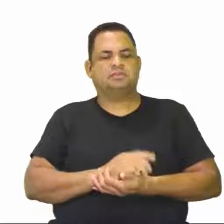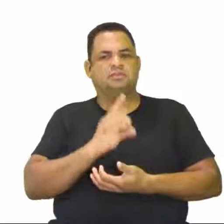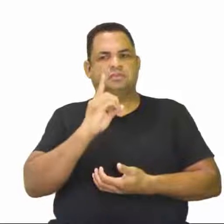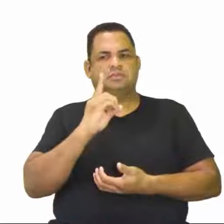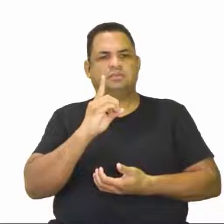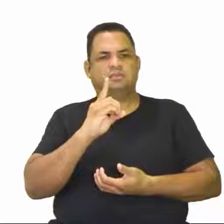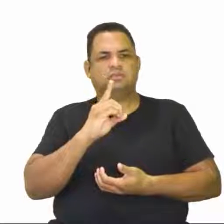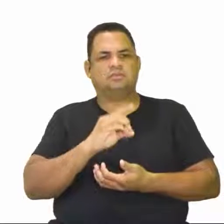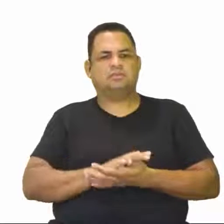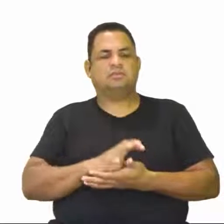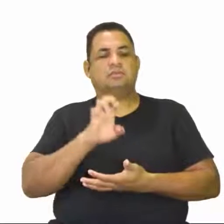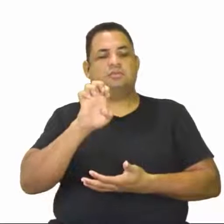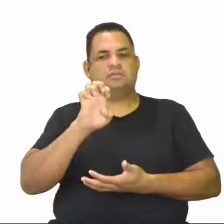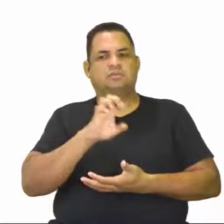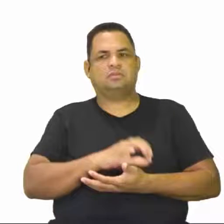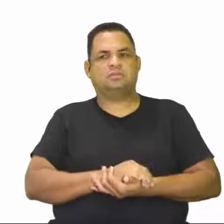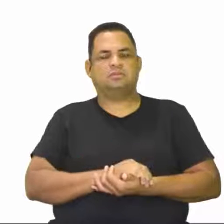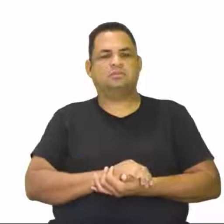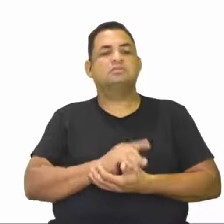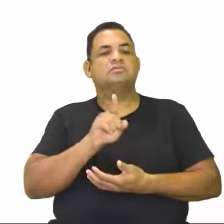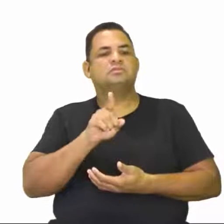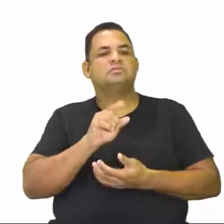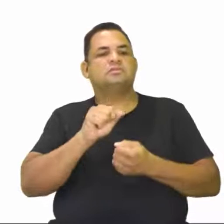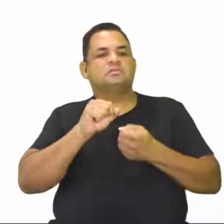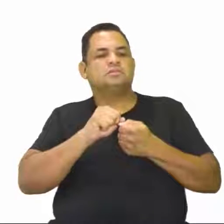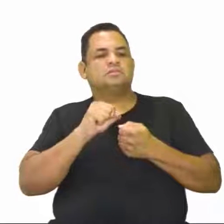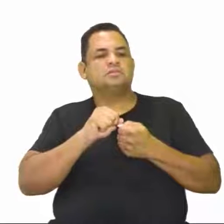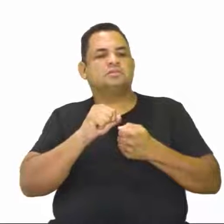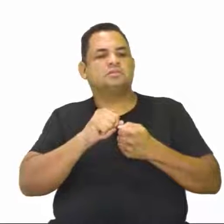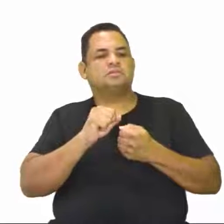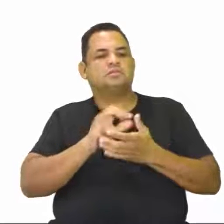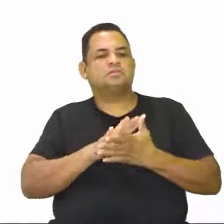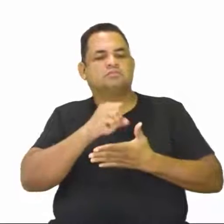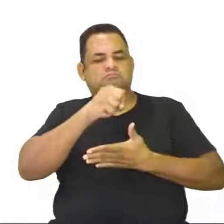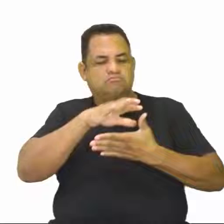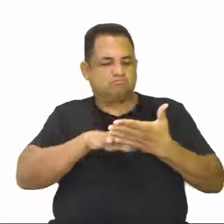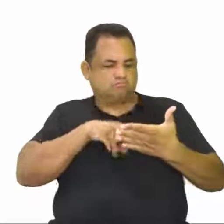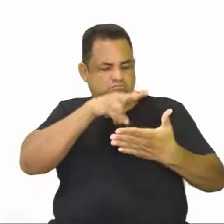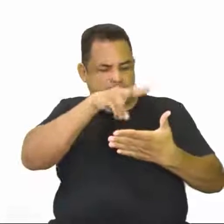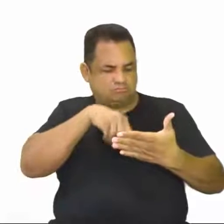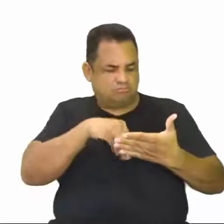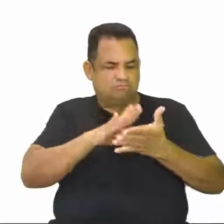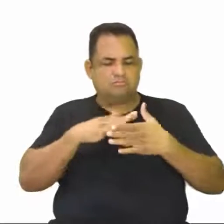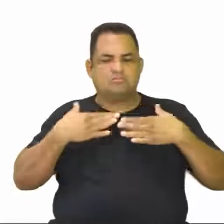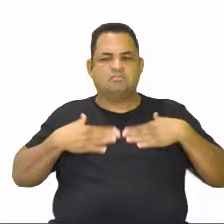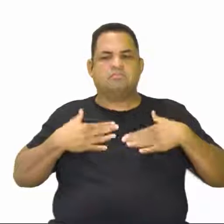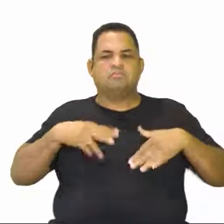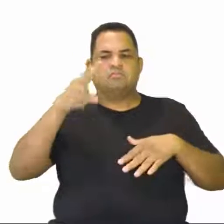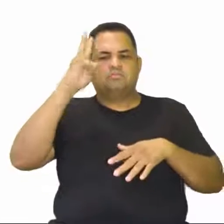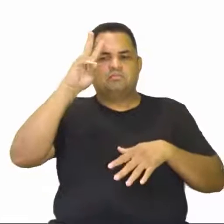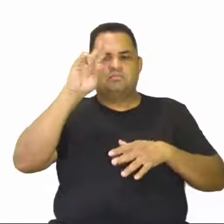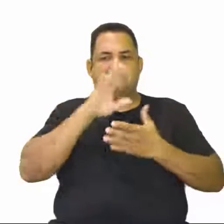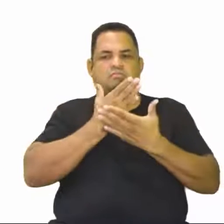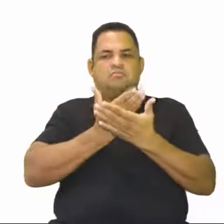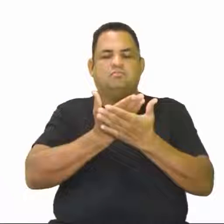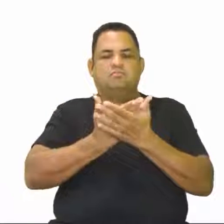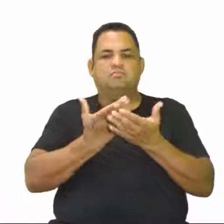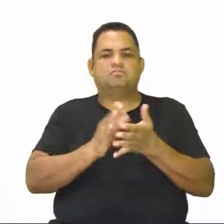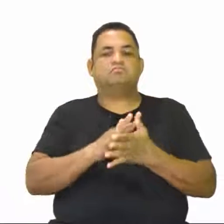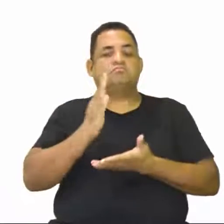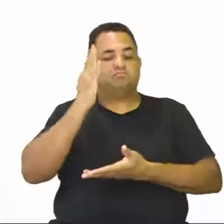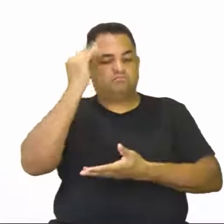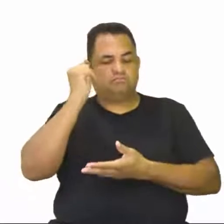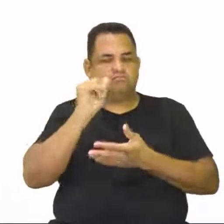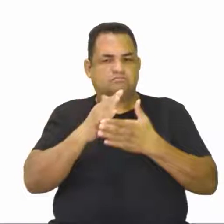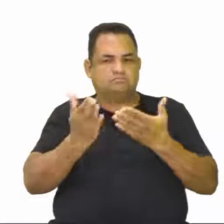D ou a letra E? Você aí já fez a atividade, já leu com calma, lembrou lá da nossa aula. Então, tenho